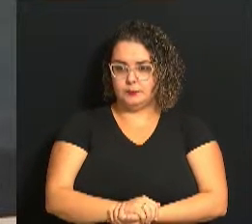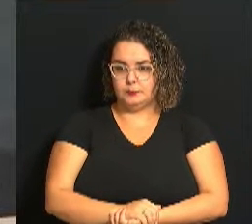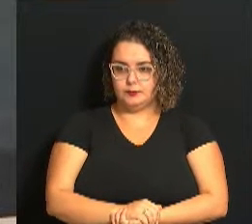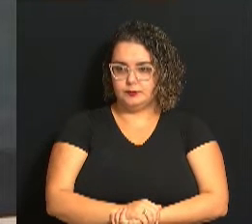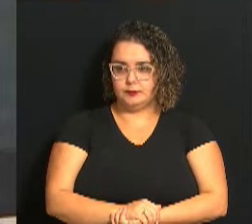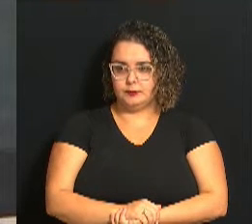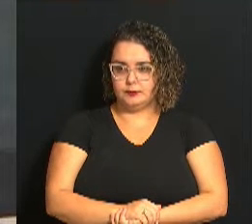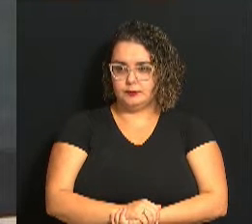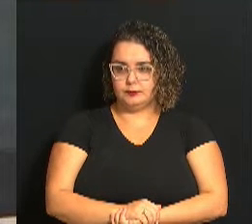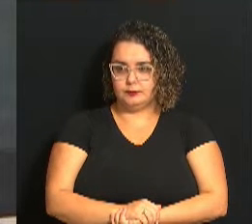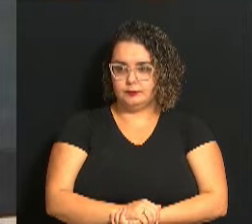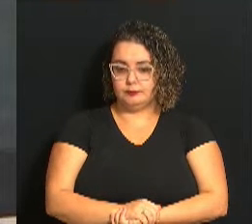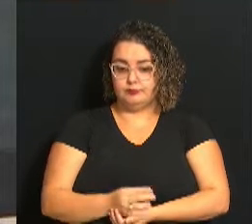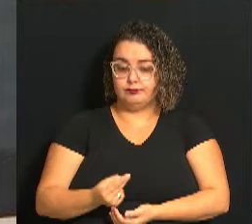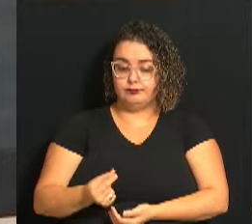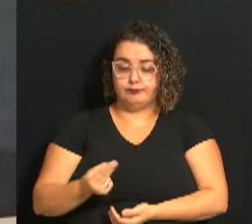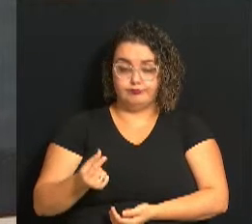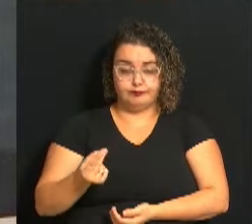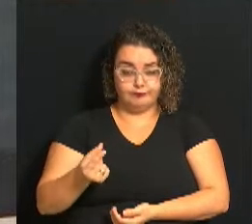Isso leva tempo.